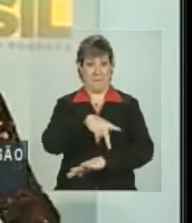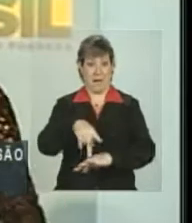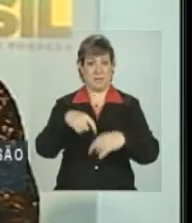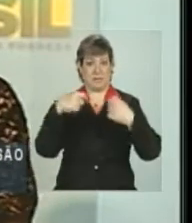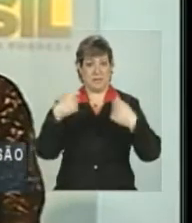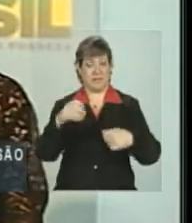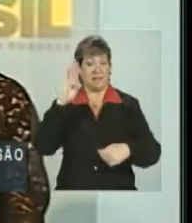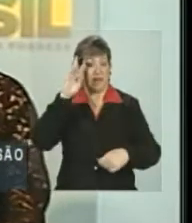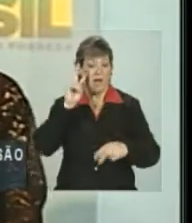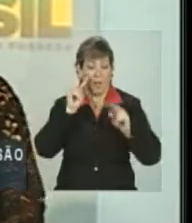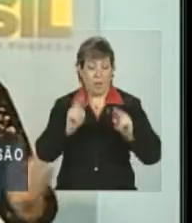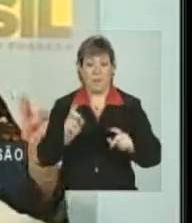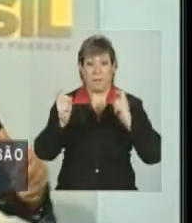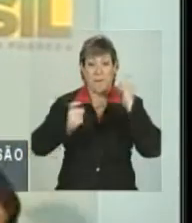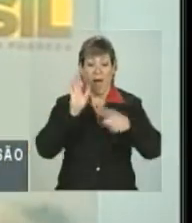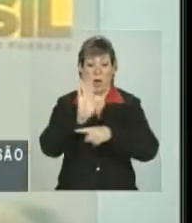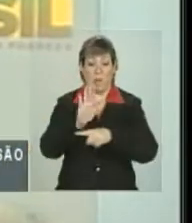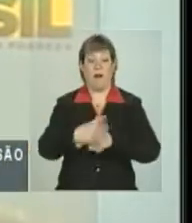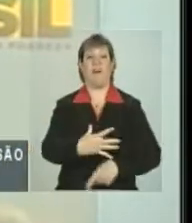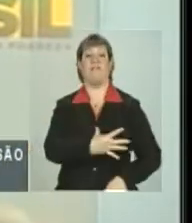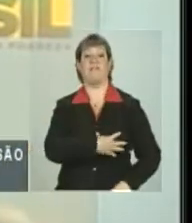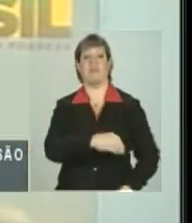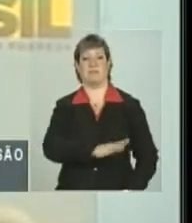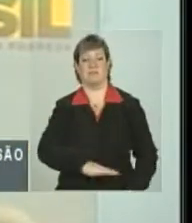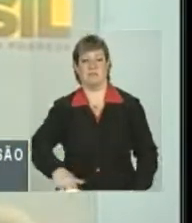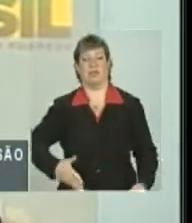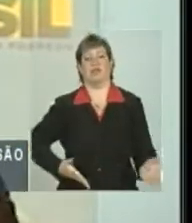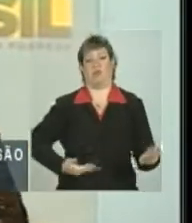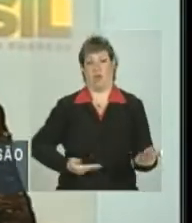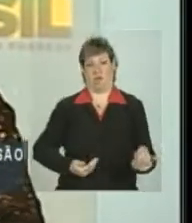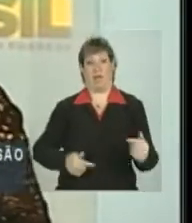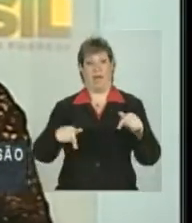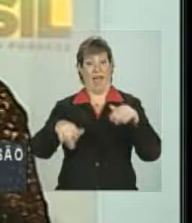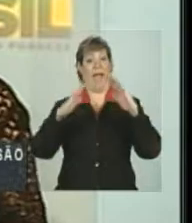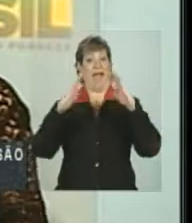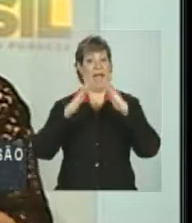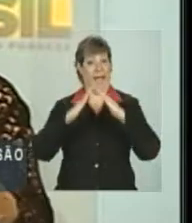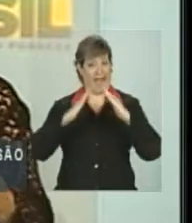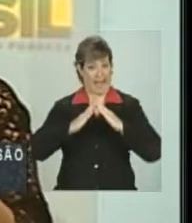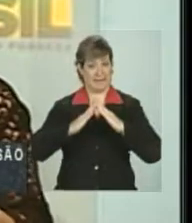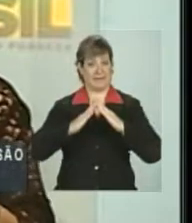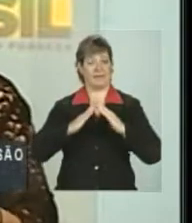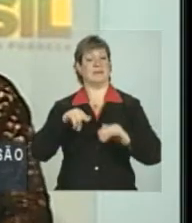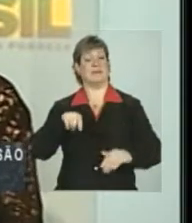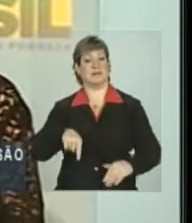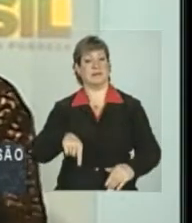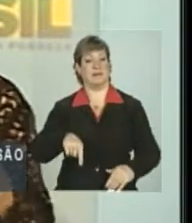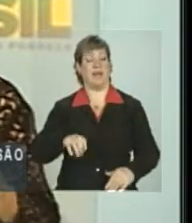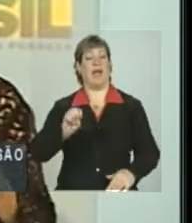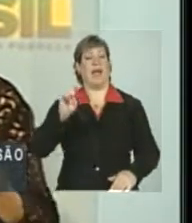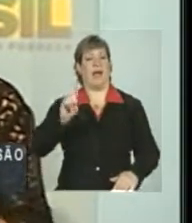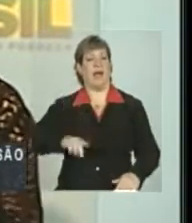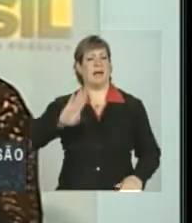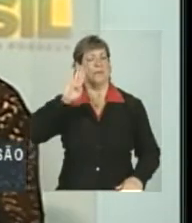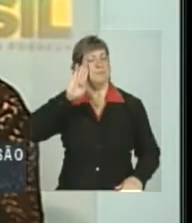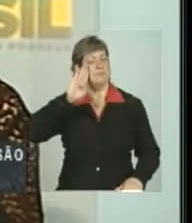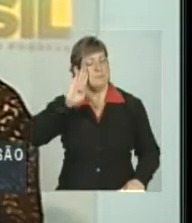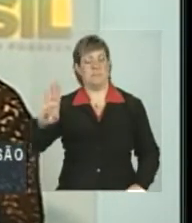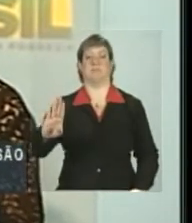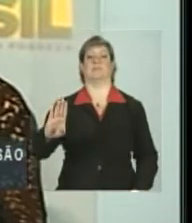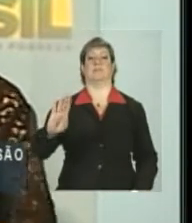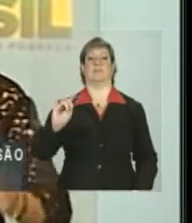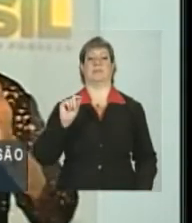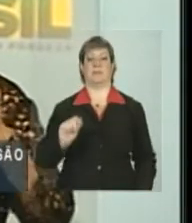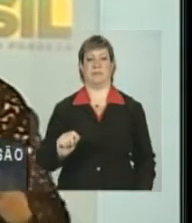as suas crianças, tem de olhar para os seus jovens. E a casa é, sem sombra de